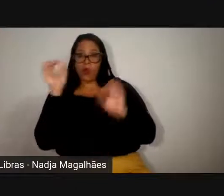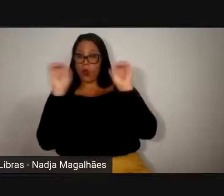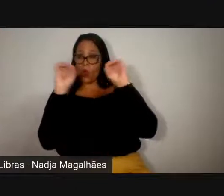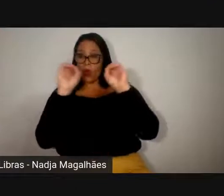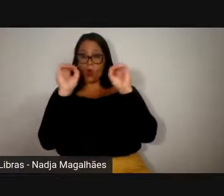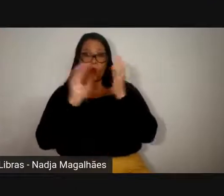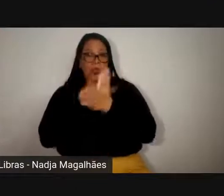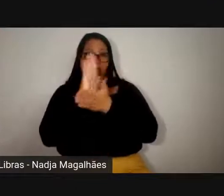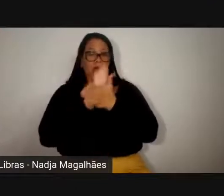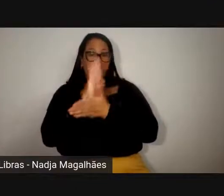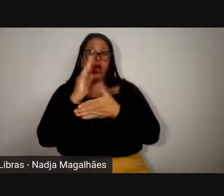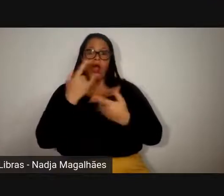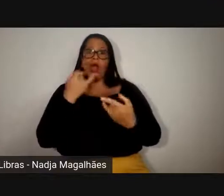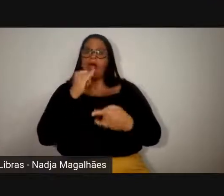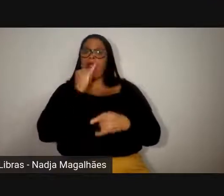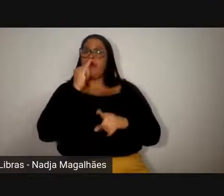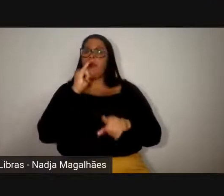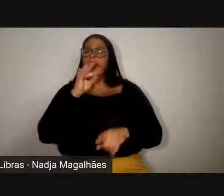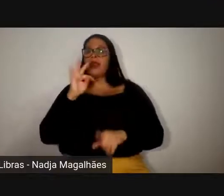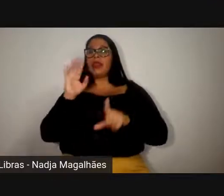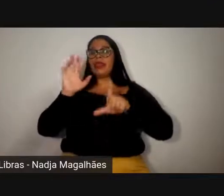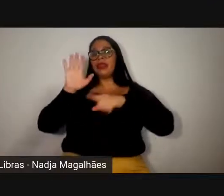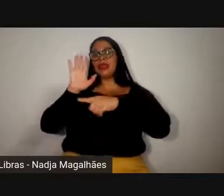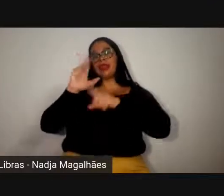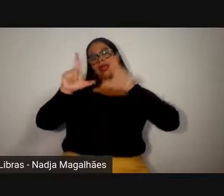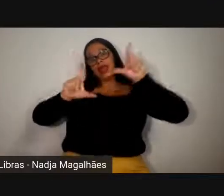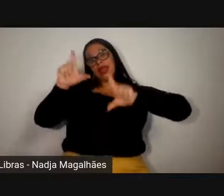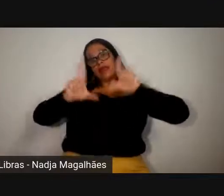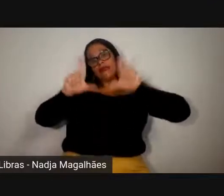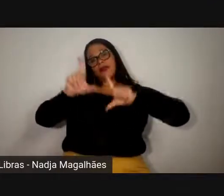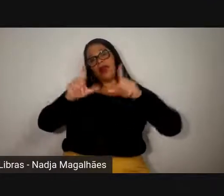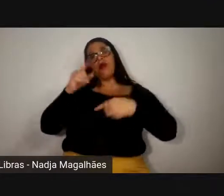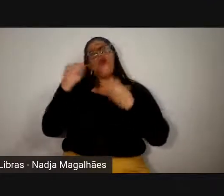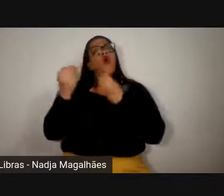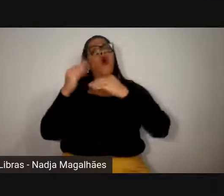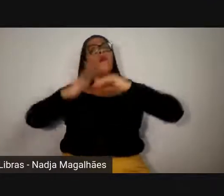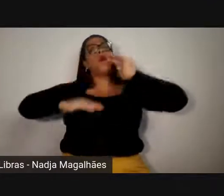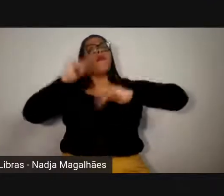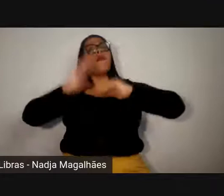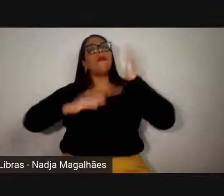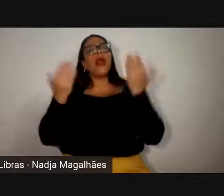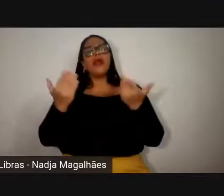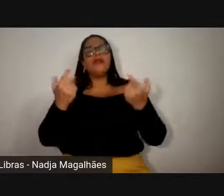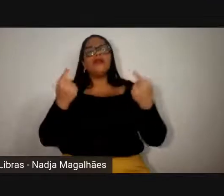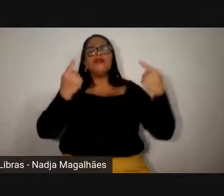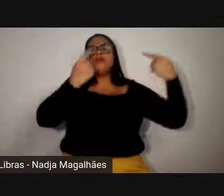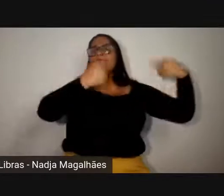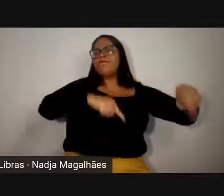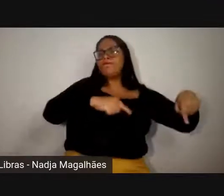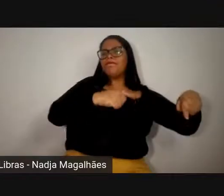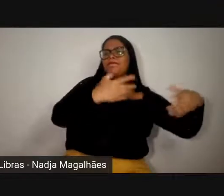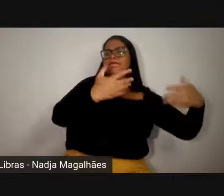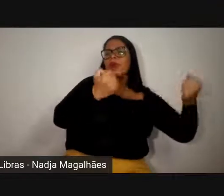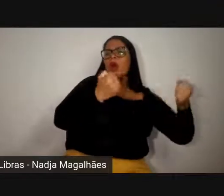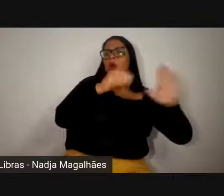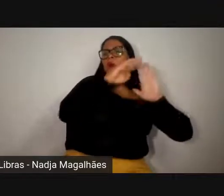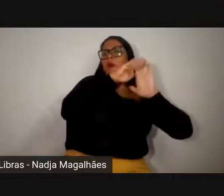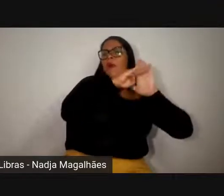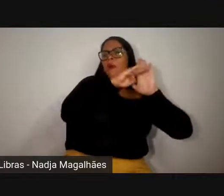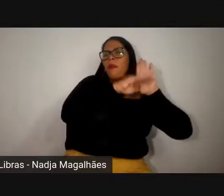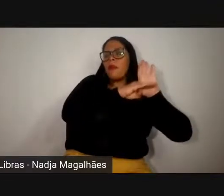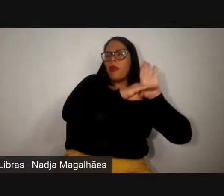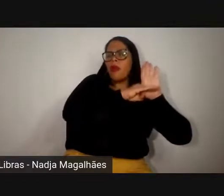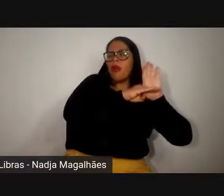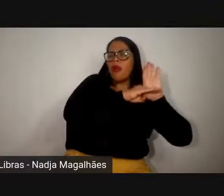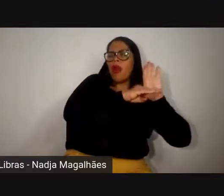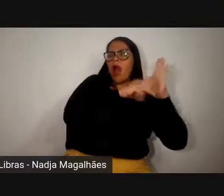ser transmitido tal como ele realmente acontece na prática. É uma disputa muito clara, sabe, entre princípios de comunicação pública,